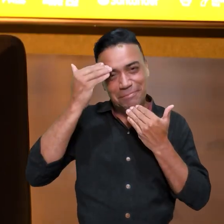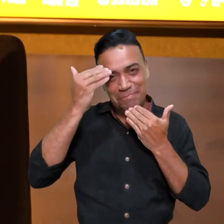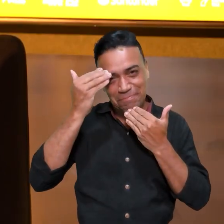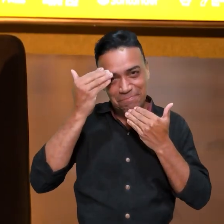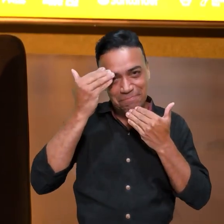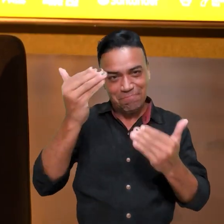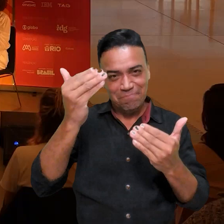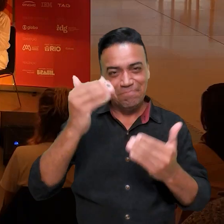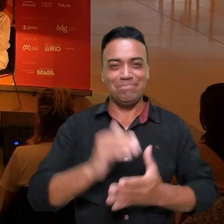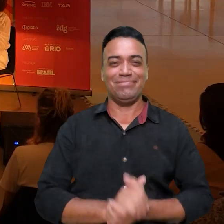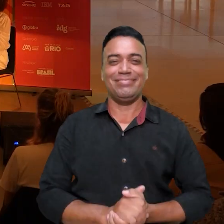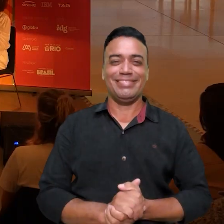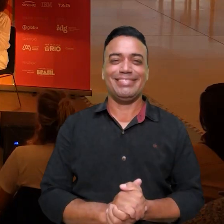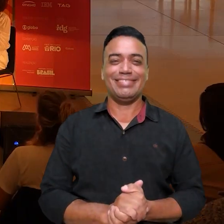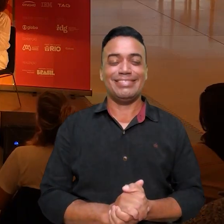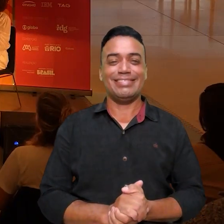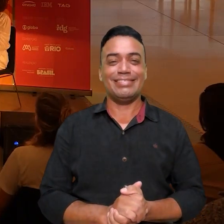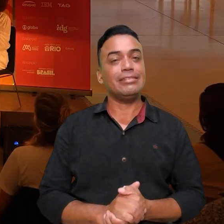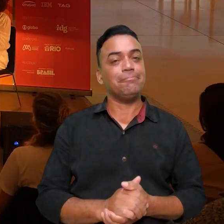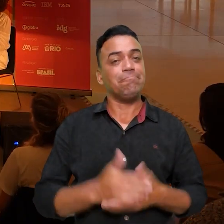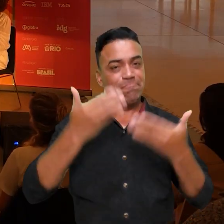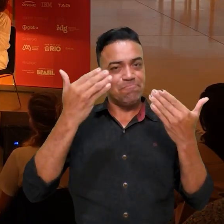obrigada.